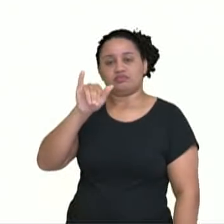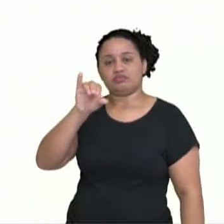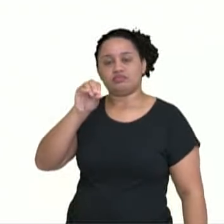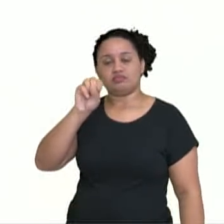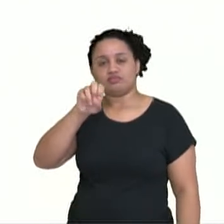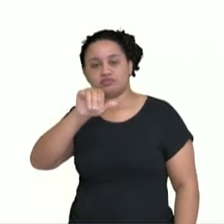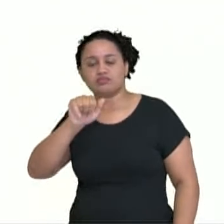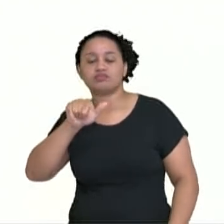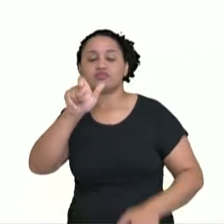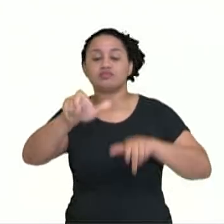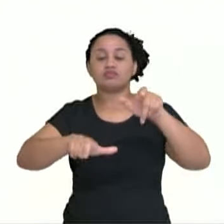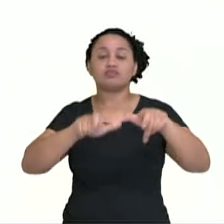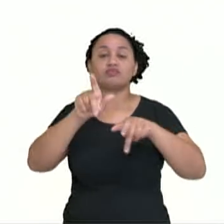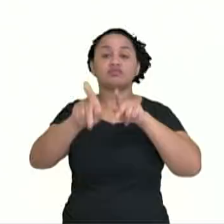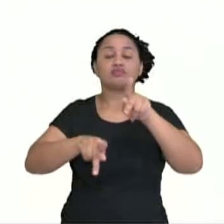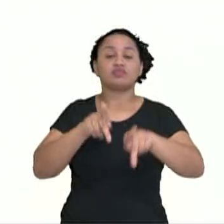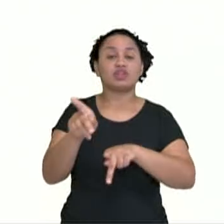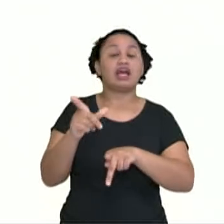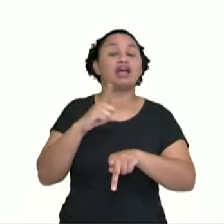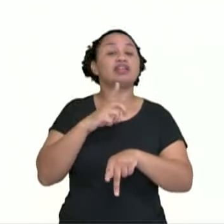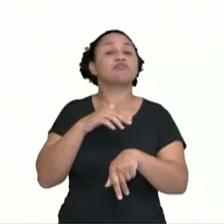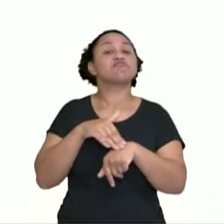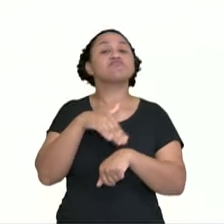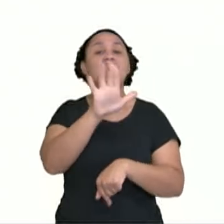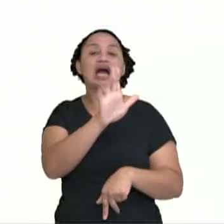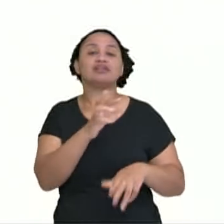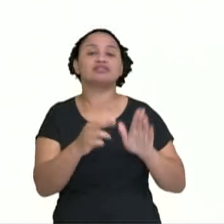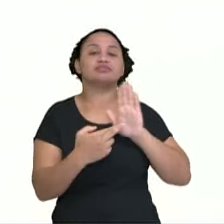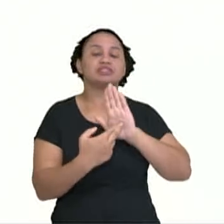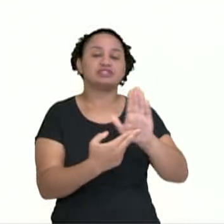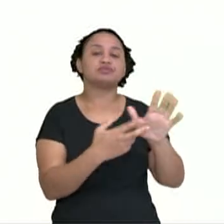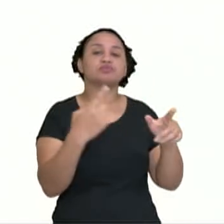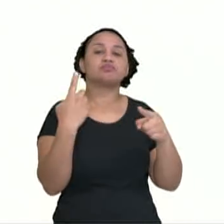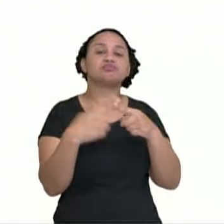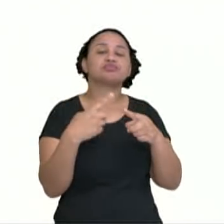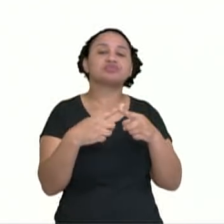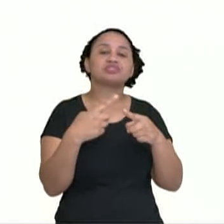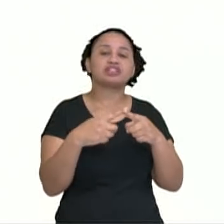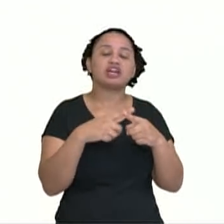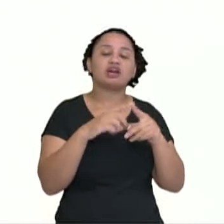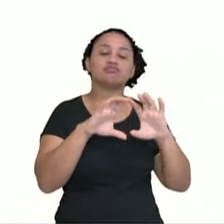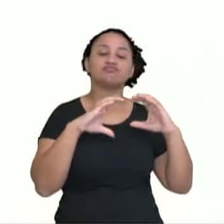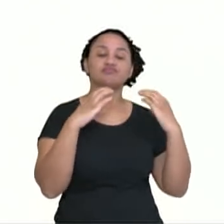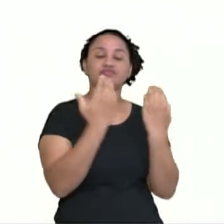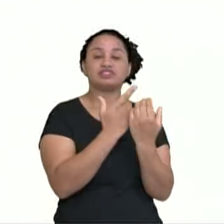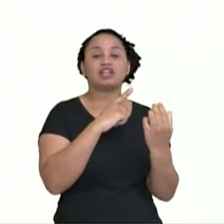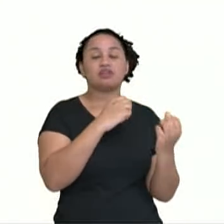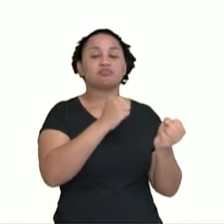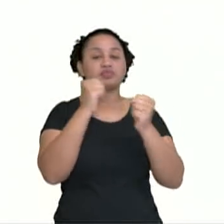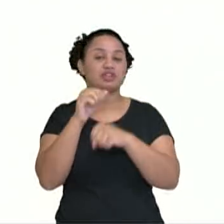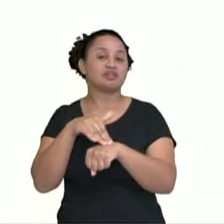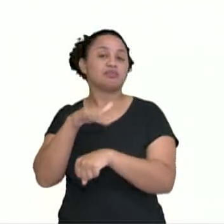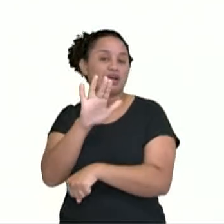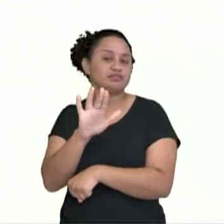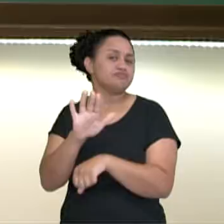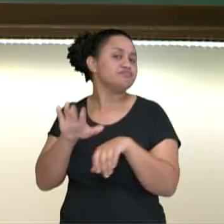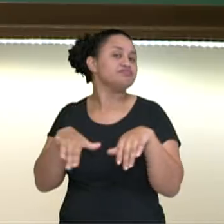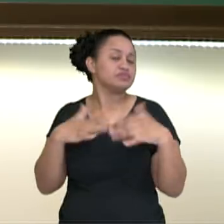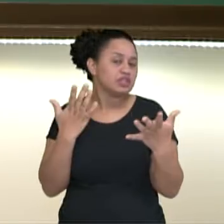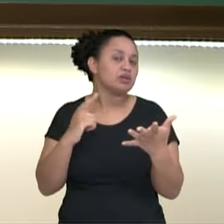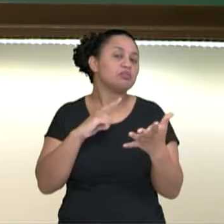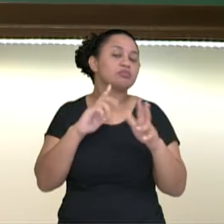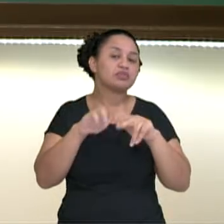eles vão passar a serem mais representados, isso porque o parlamento vai tomar um poder maior. Dentro desse poder